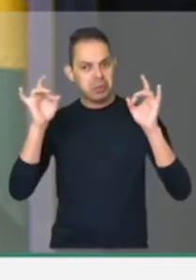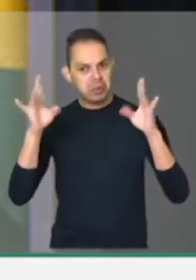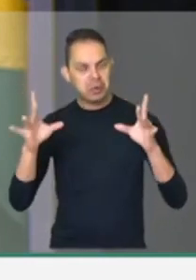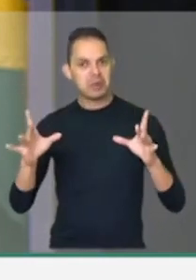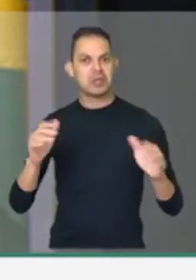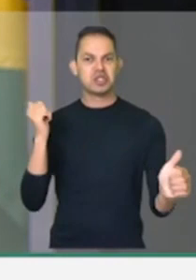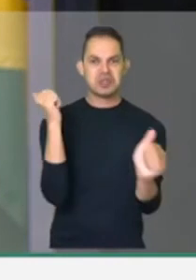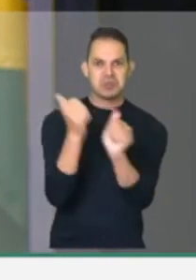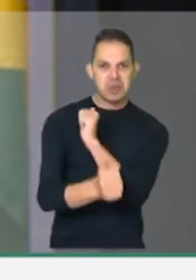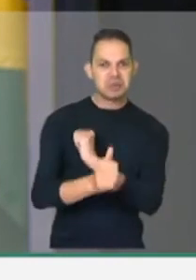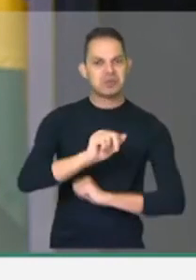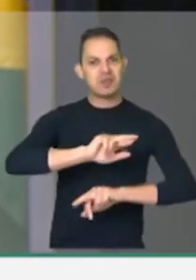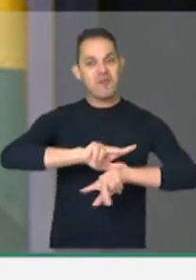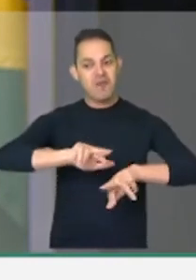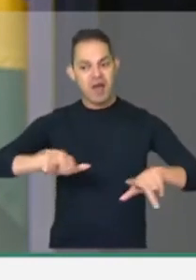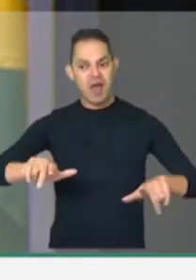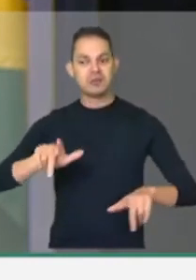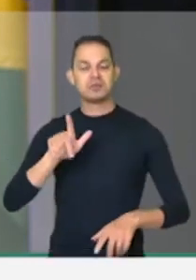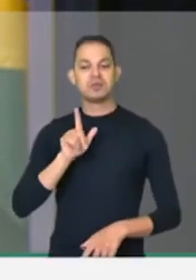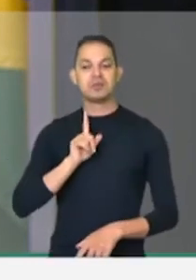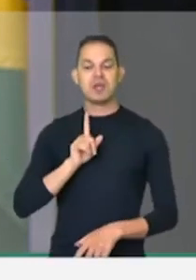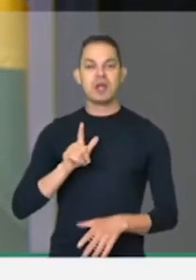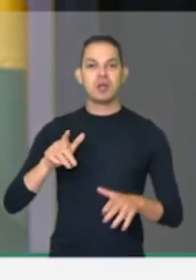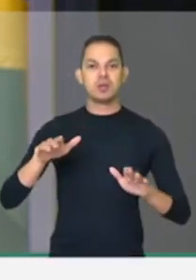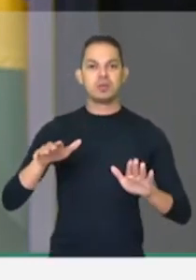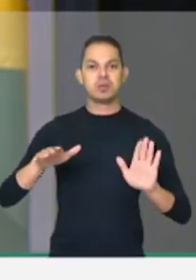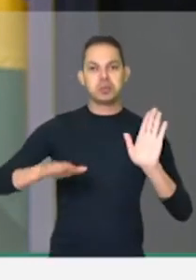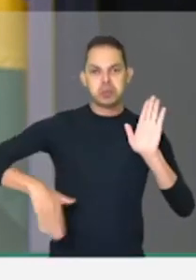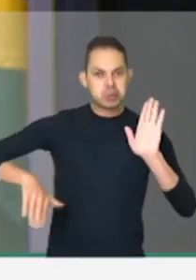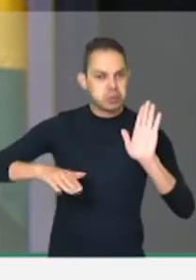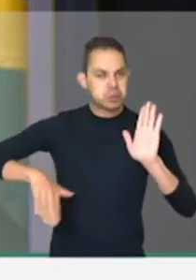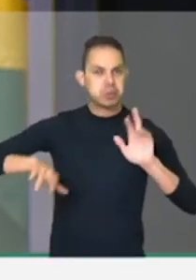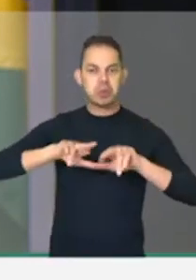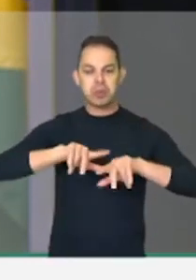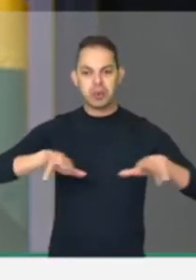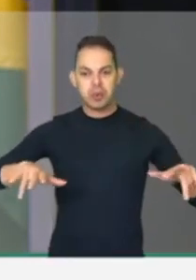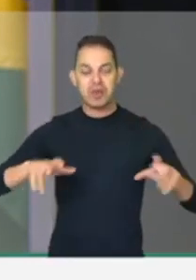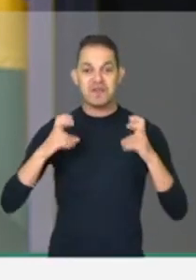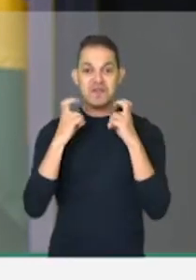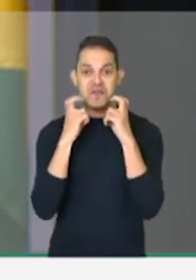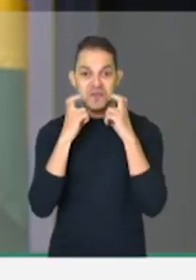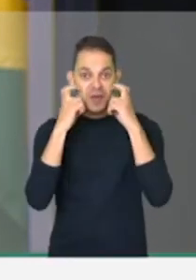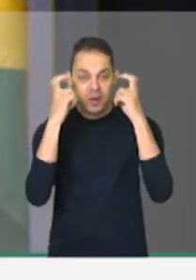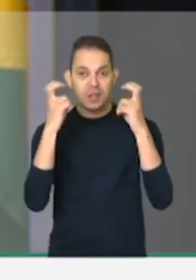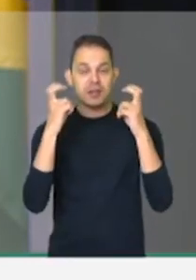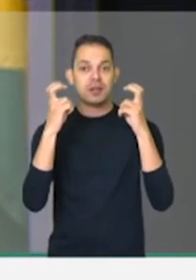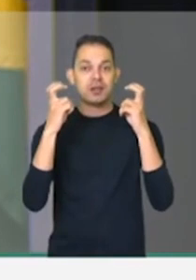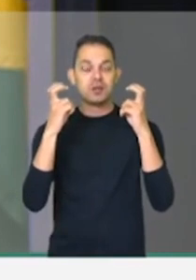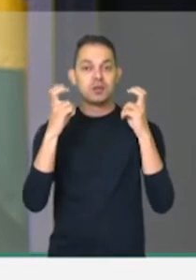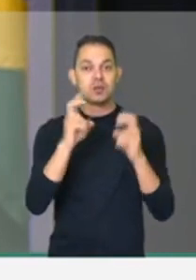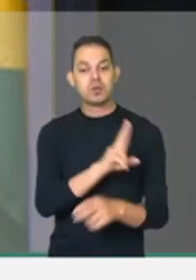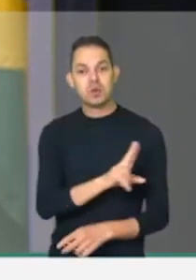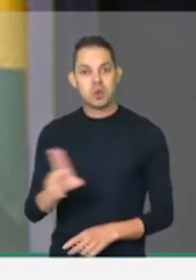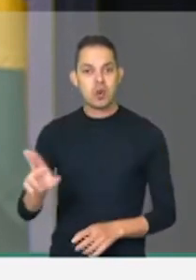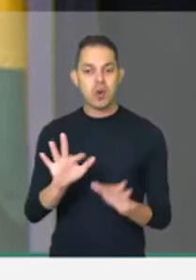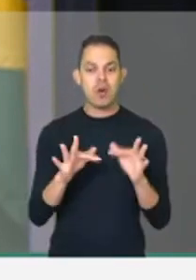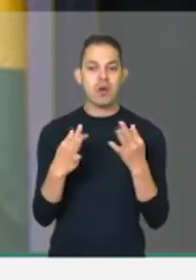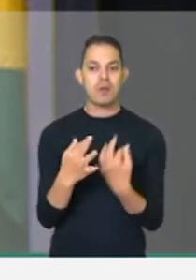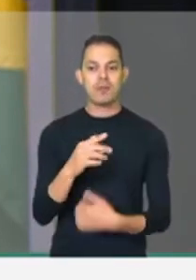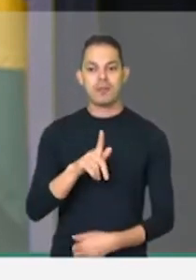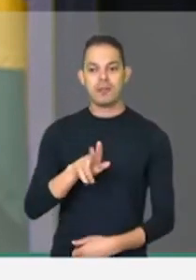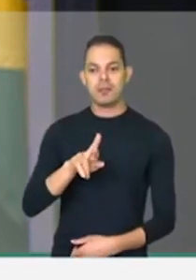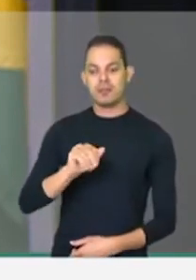desportistas pela já dores está envergonhando o nome da família grael